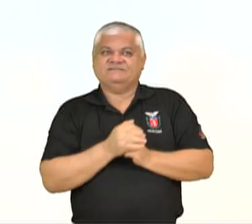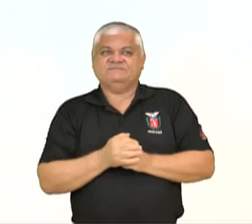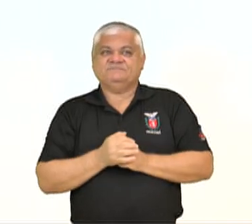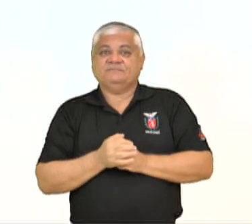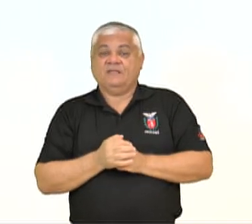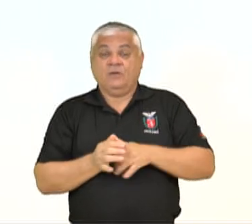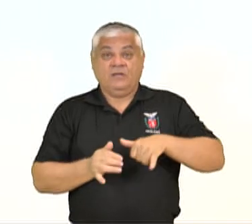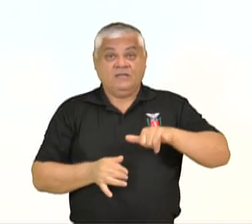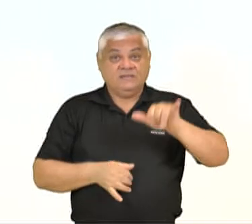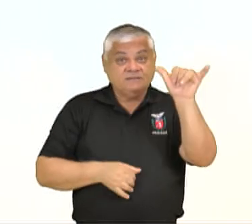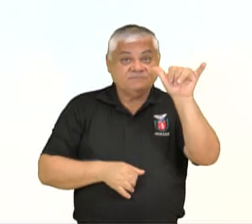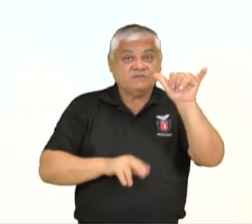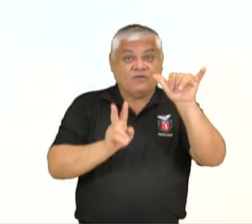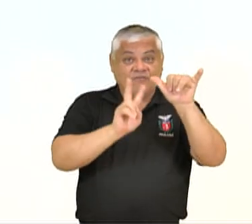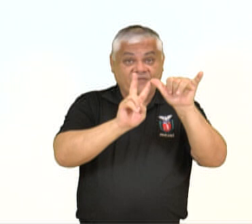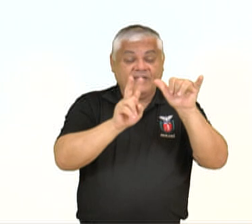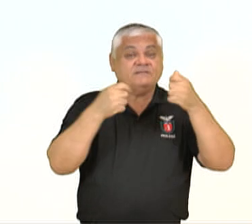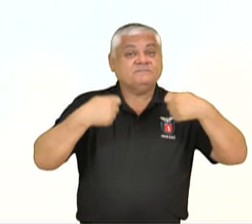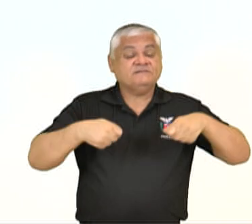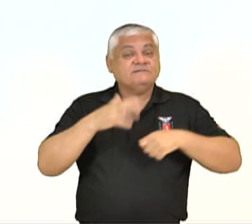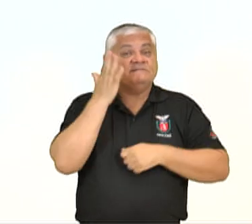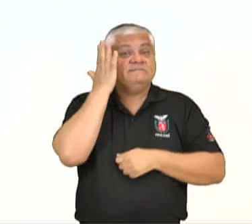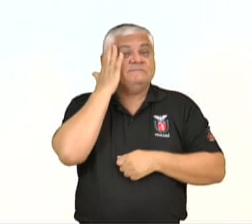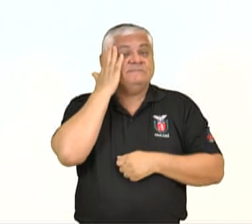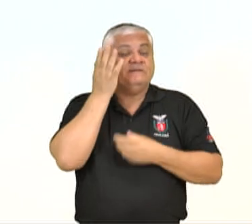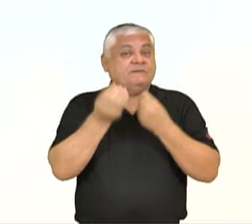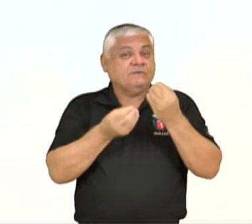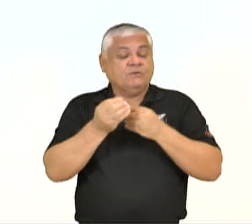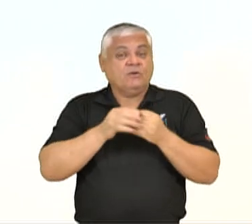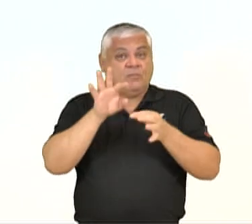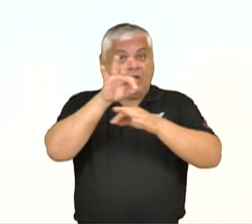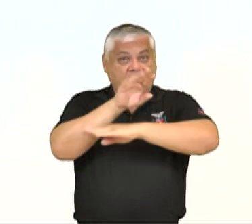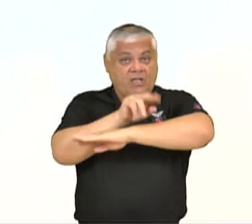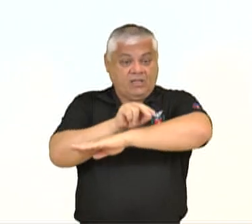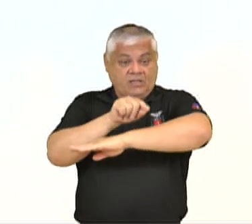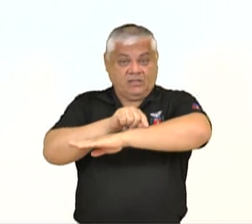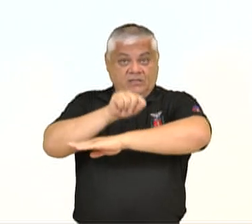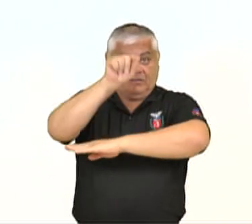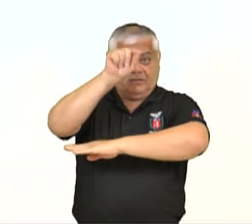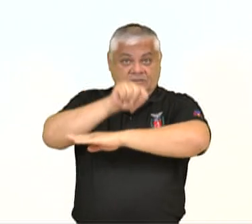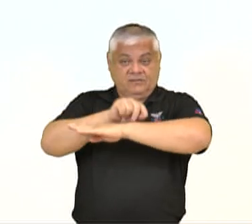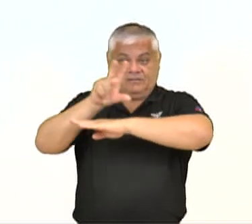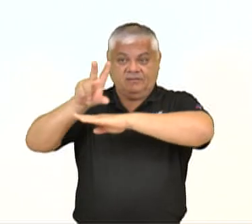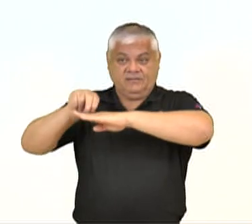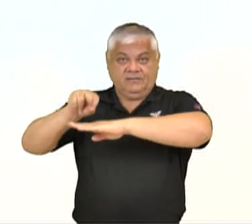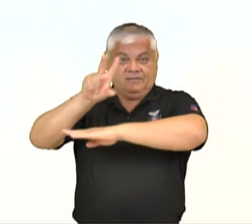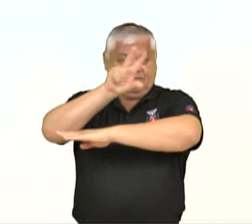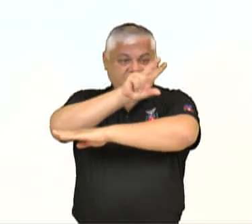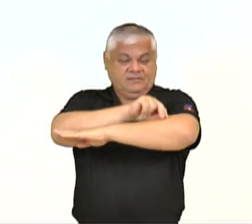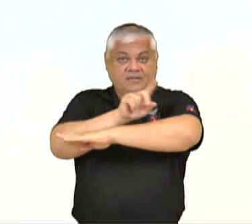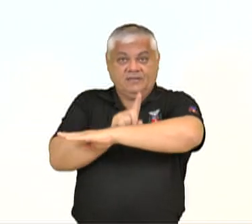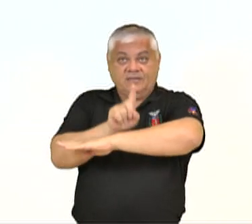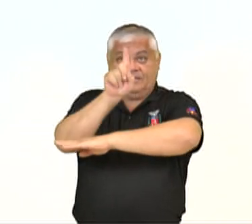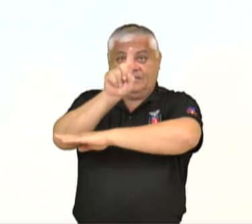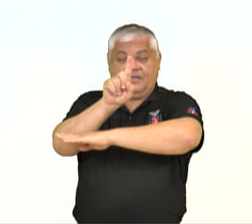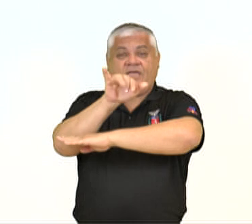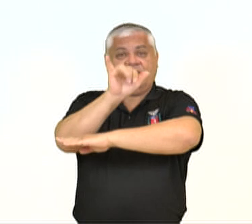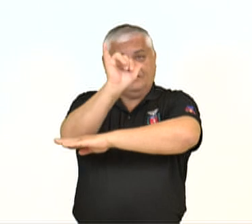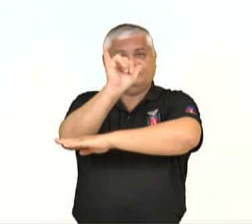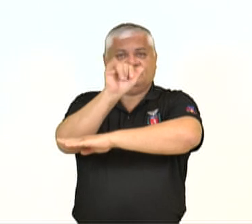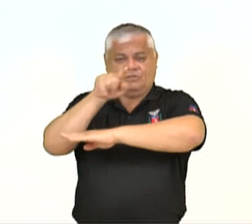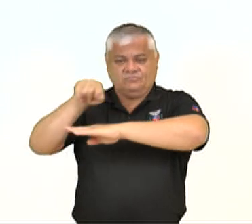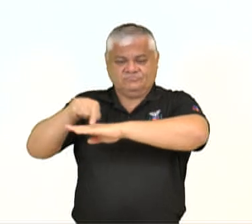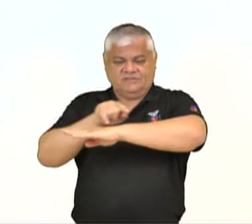é importante a gente saber? Como eu estou me referindo à altura, a altura nada mais é do que o y